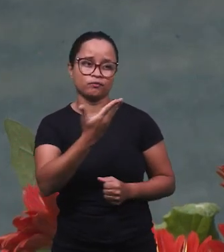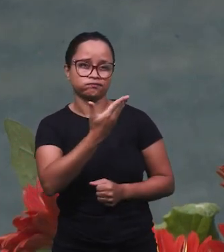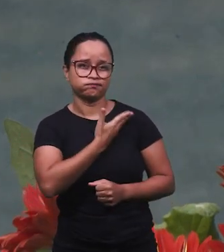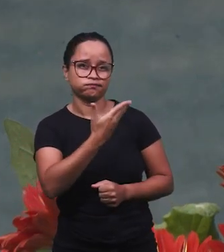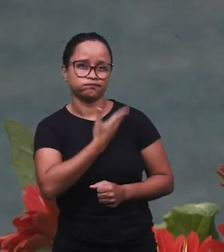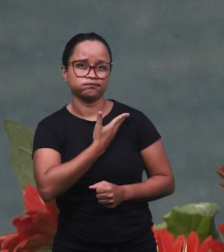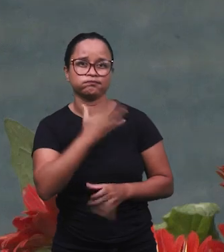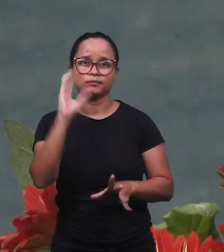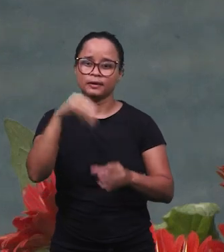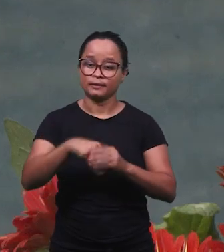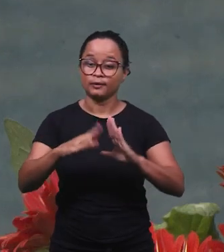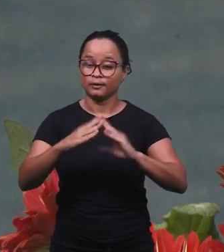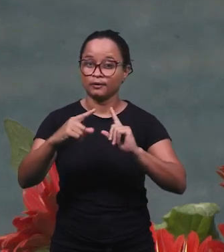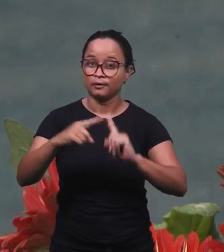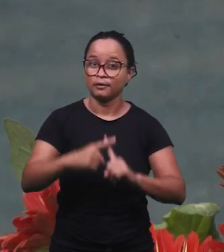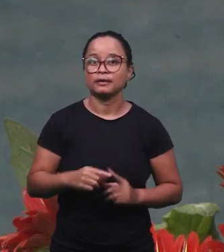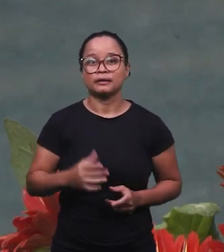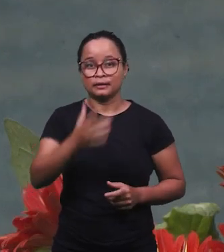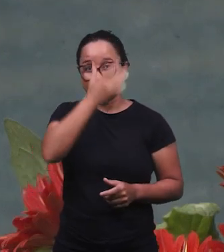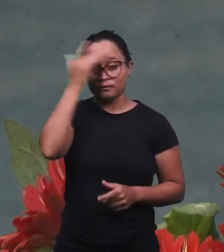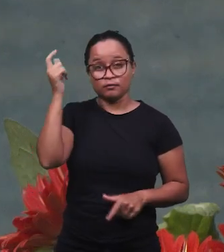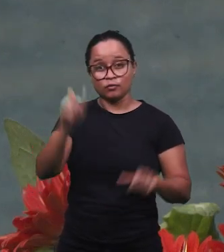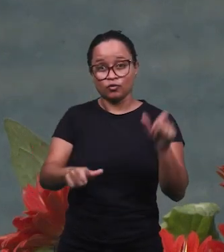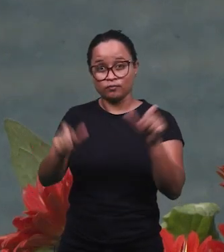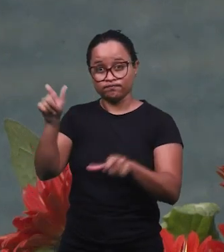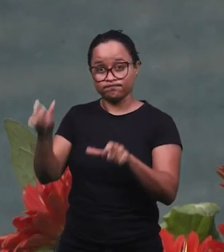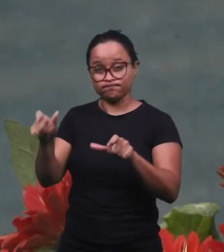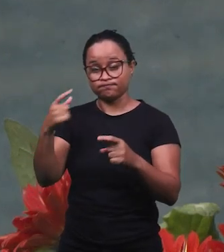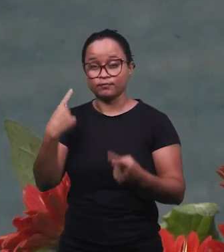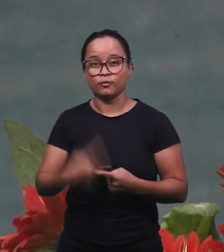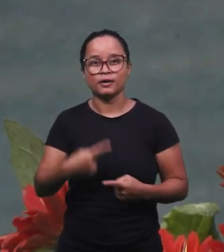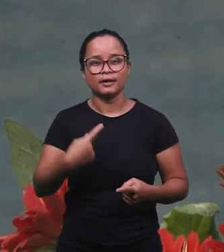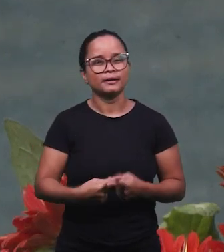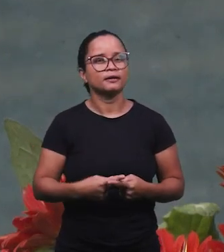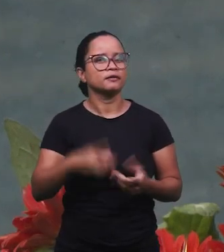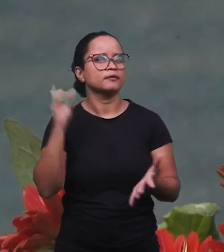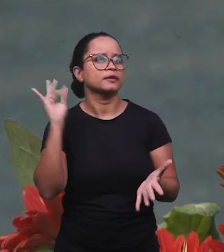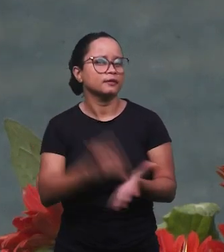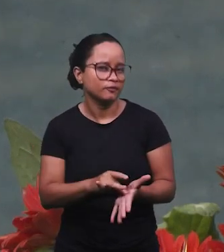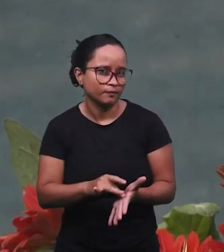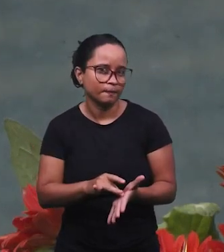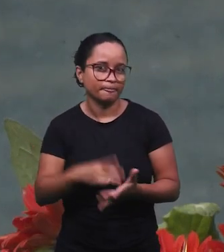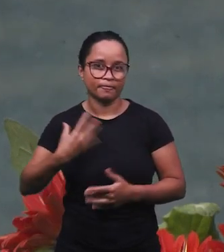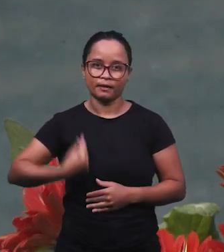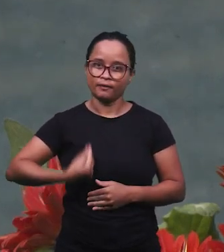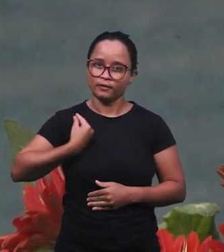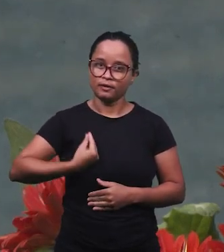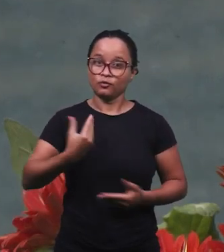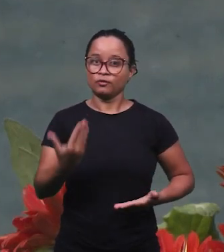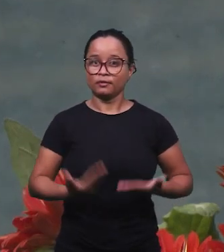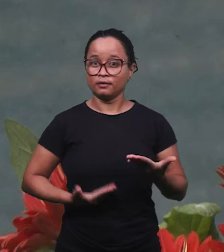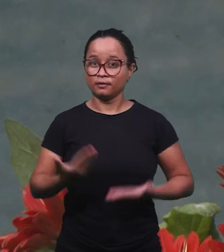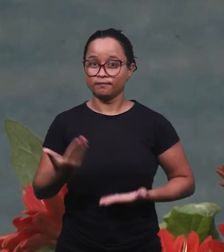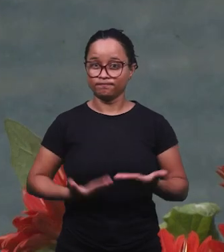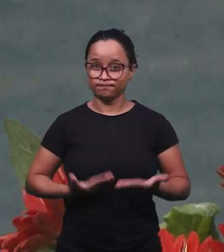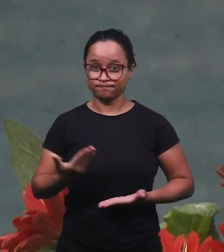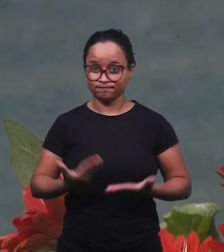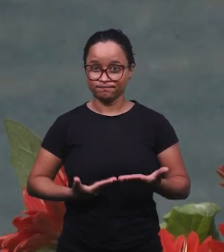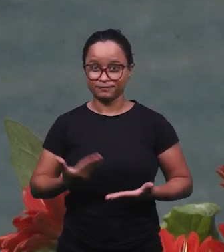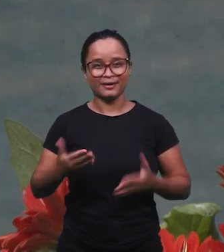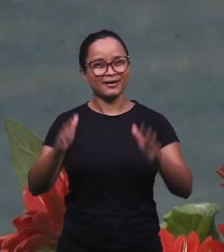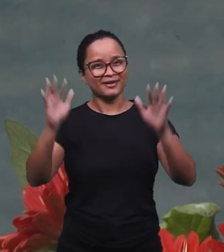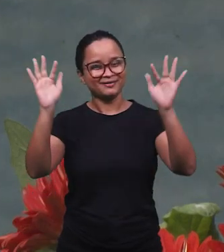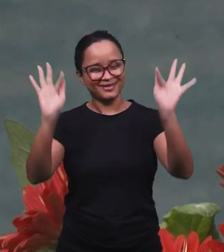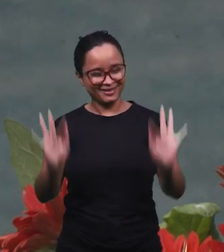seus amigos dentro da igreja, das pessoas, porque, de fato, a vida do servo é uma